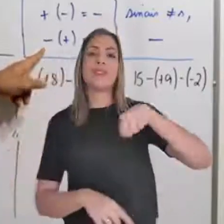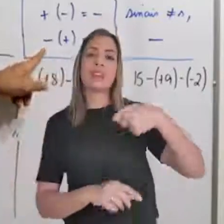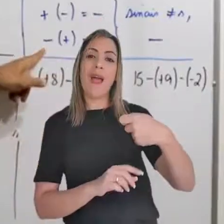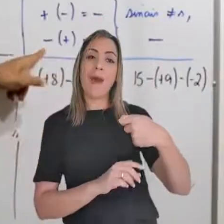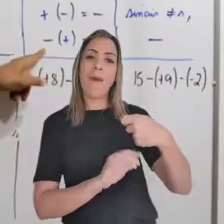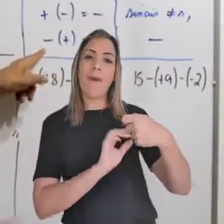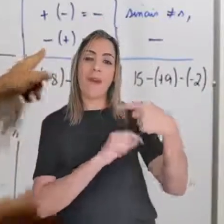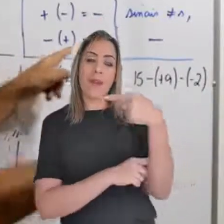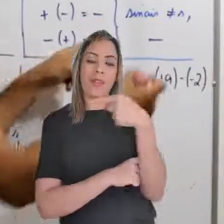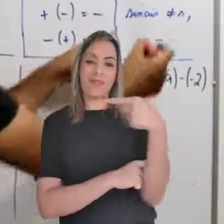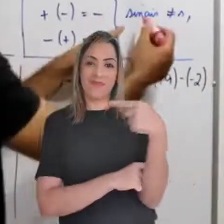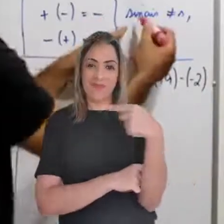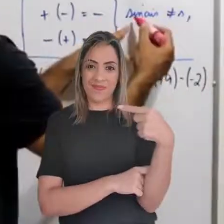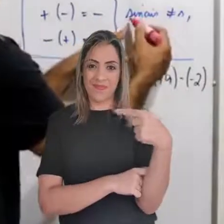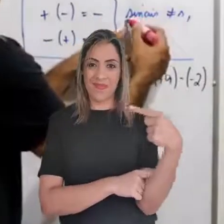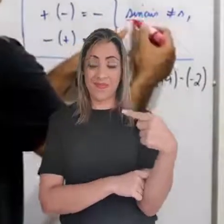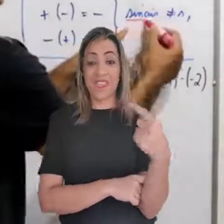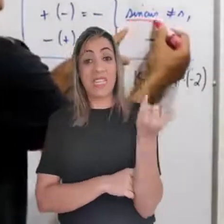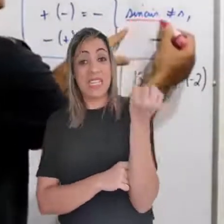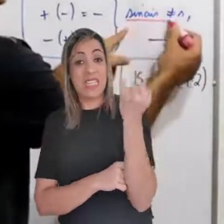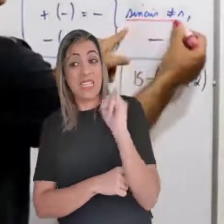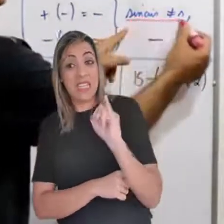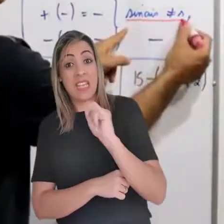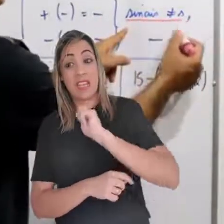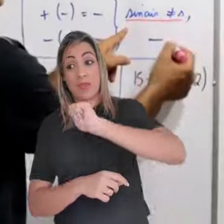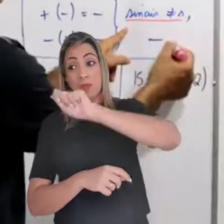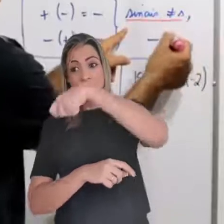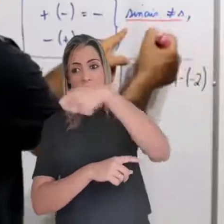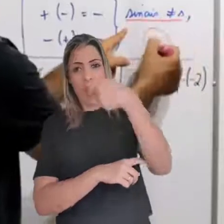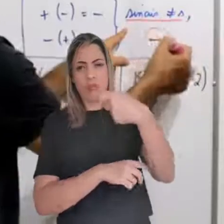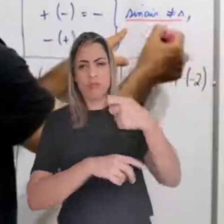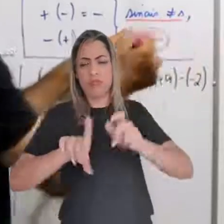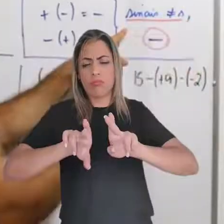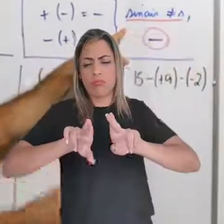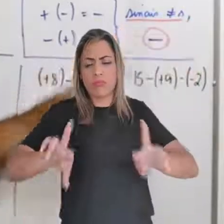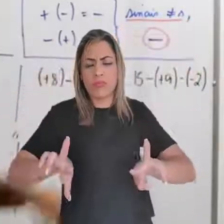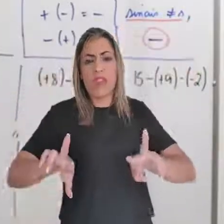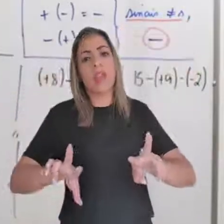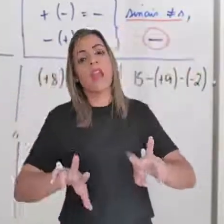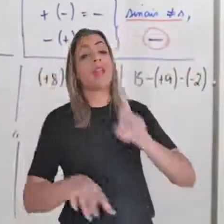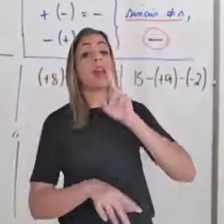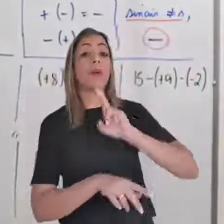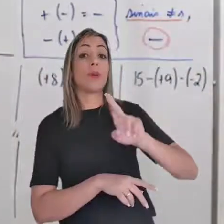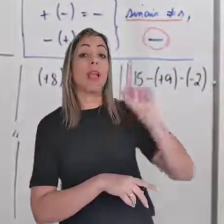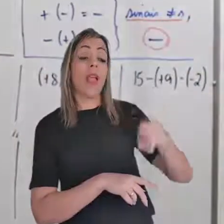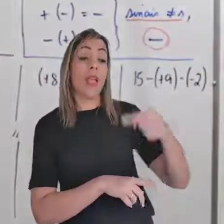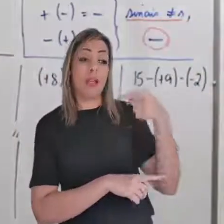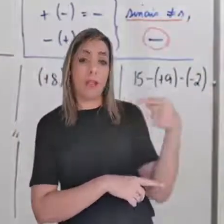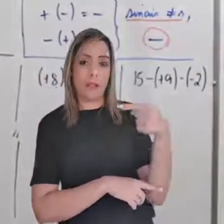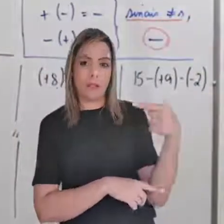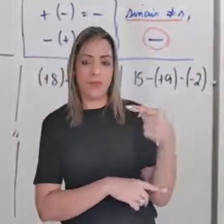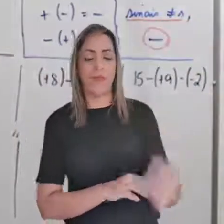negativos. Ou ainda posso dizer de outra forma, se os sinais forem diferentes, o sinal resultante será